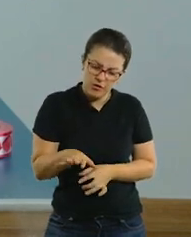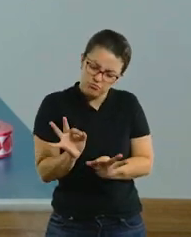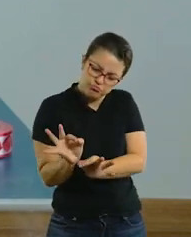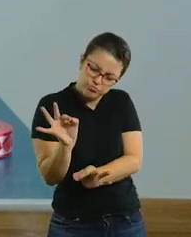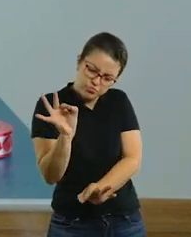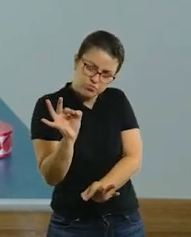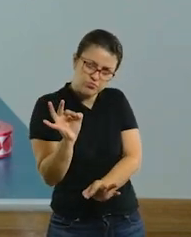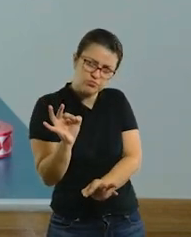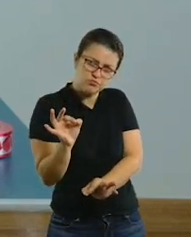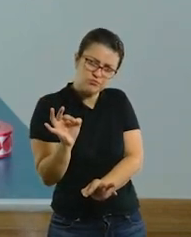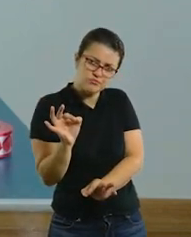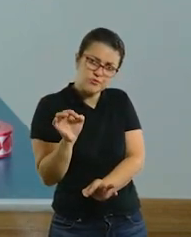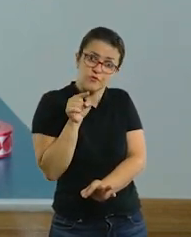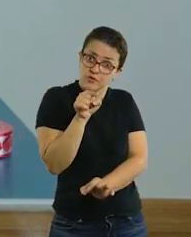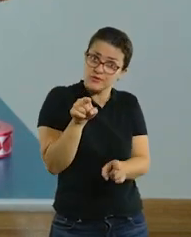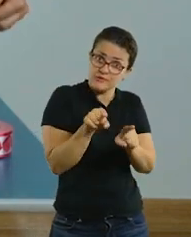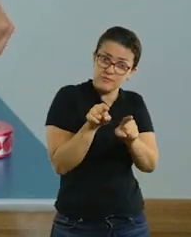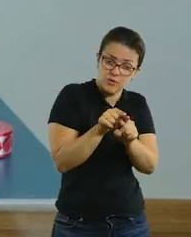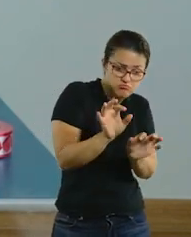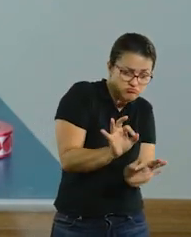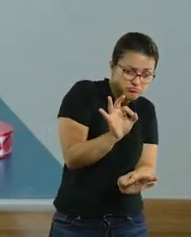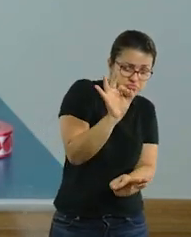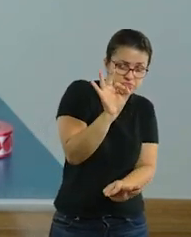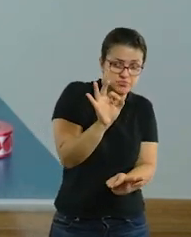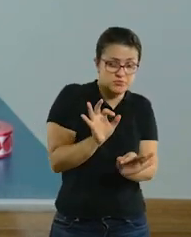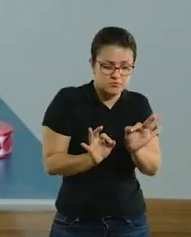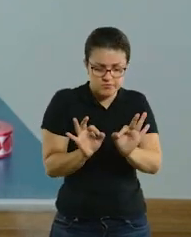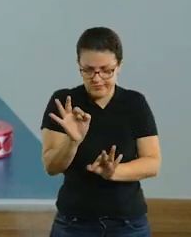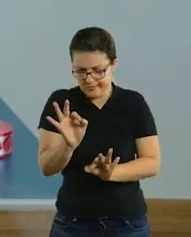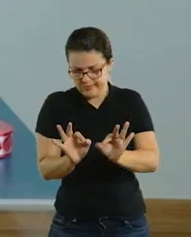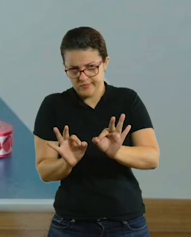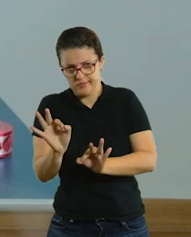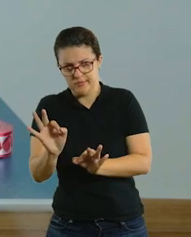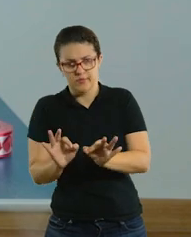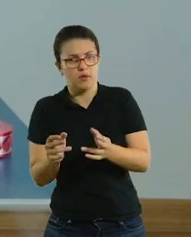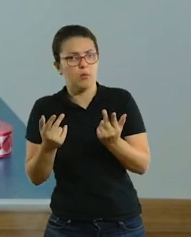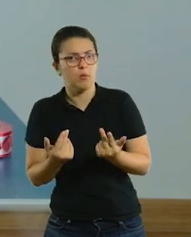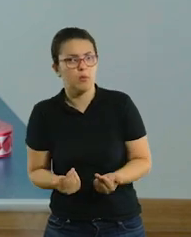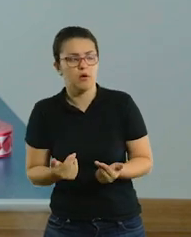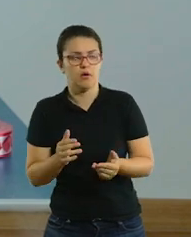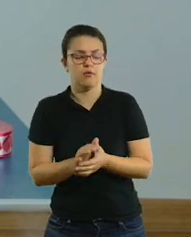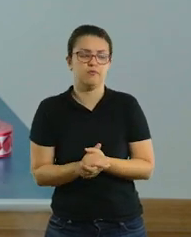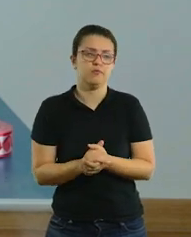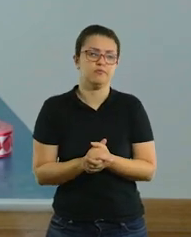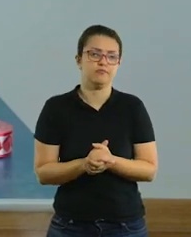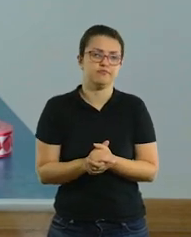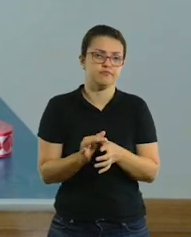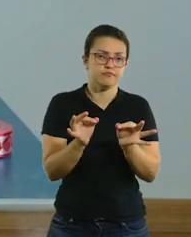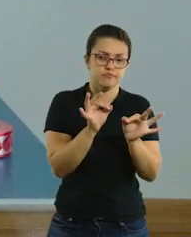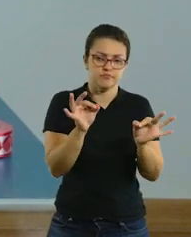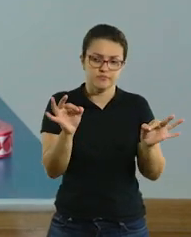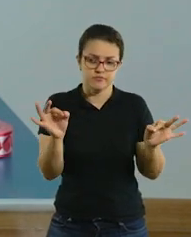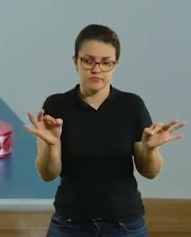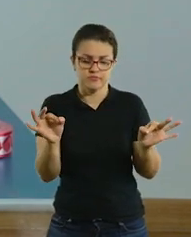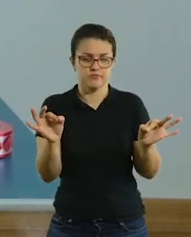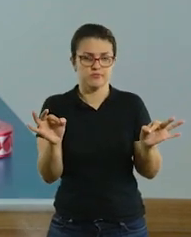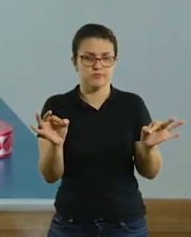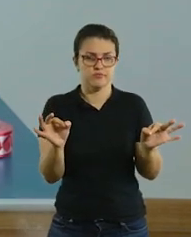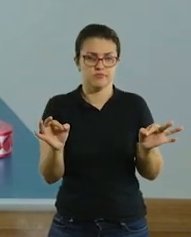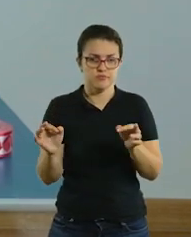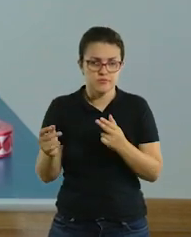medida? Faça o mesmo processo. Recorte também o tamanho de